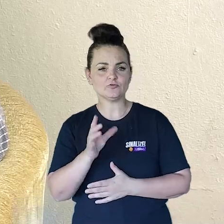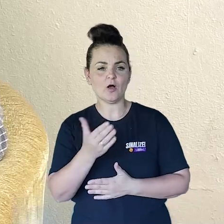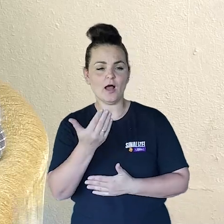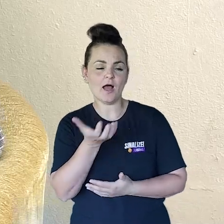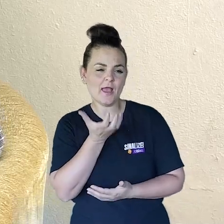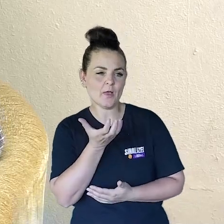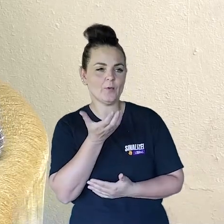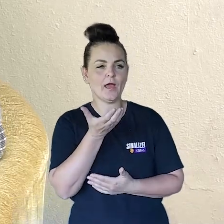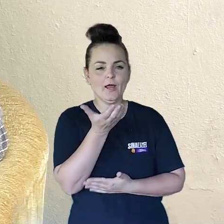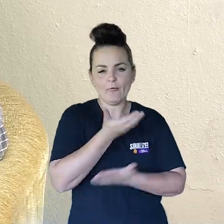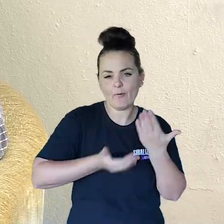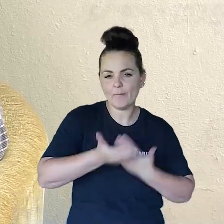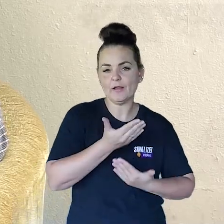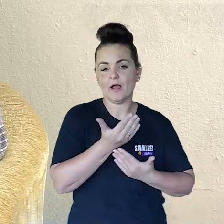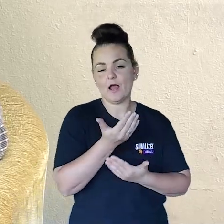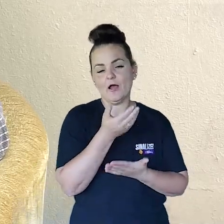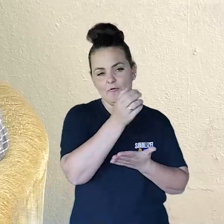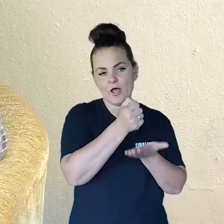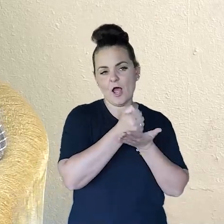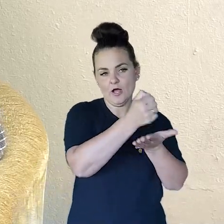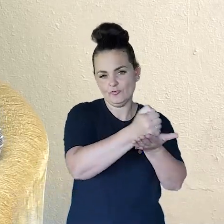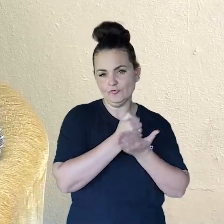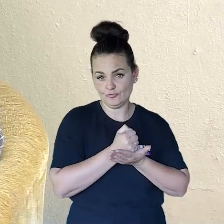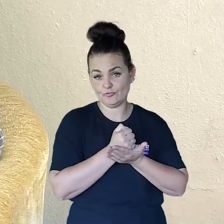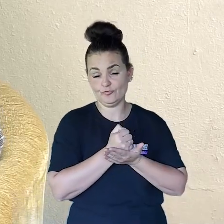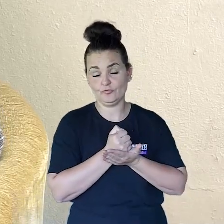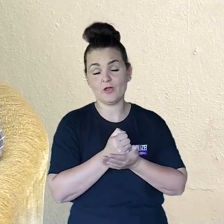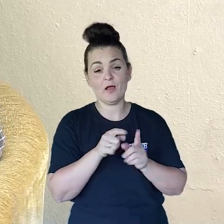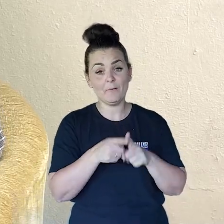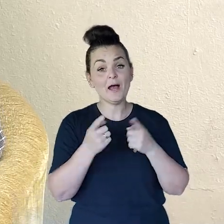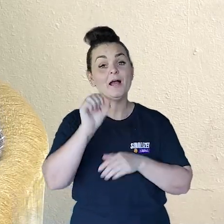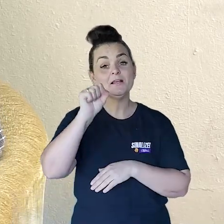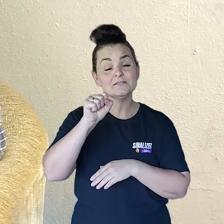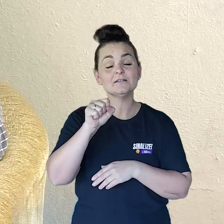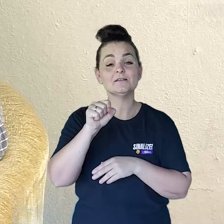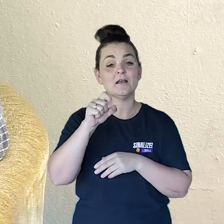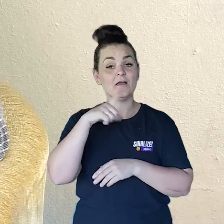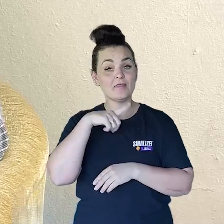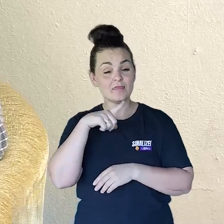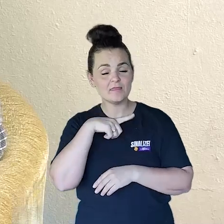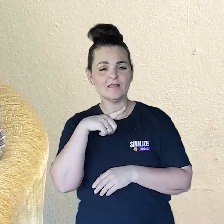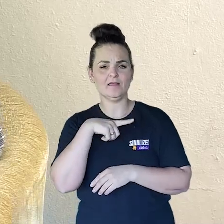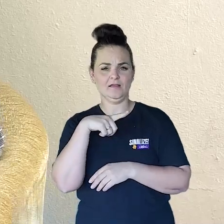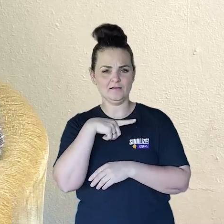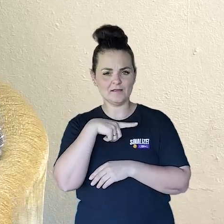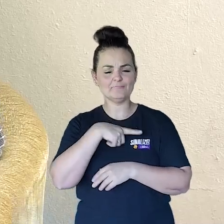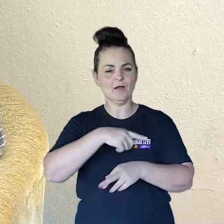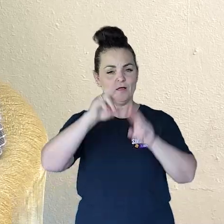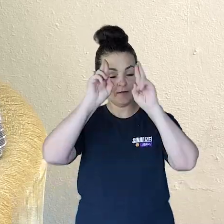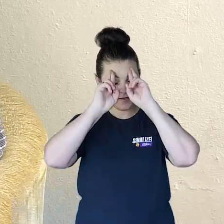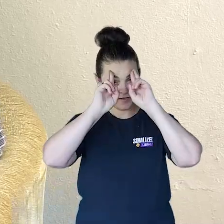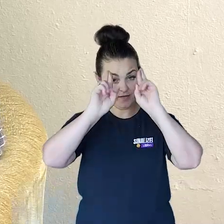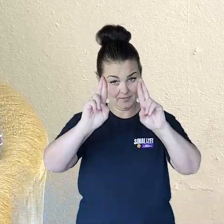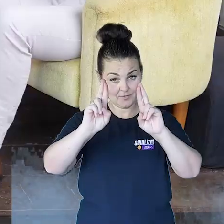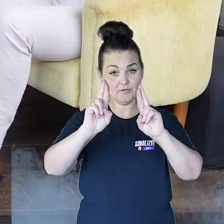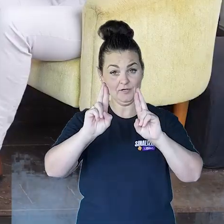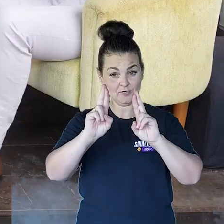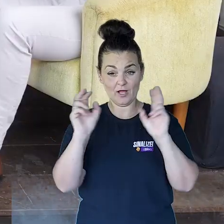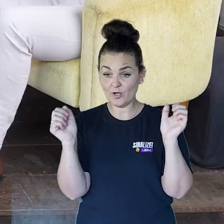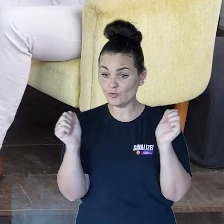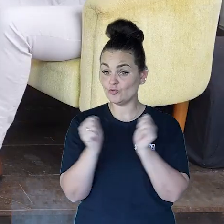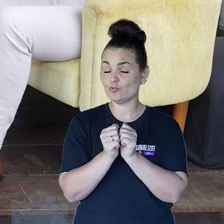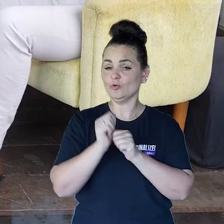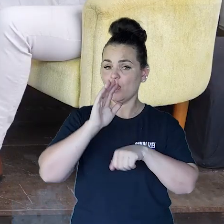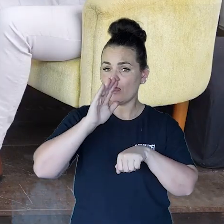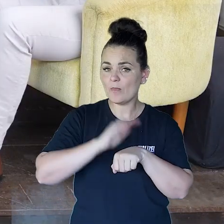conveniência, né, mas sim uma harmonia de respeito às instituições e, consequentemente, com essa independência, com